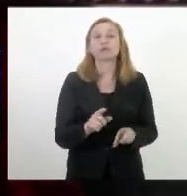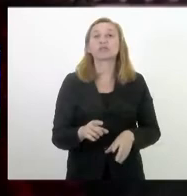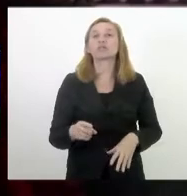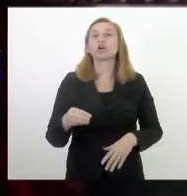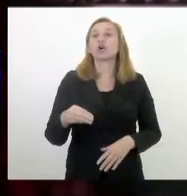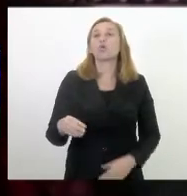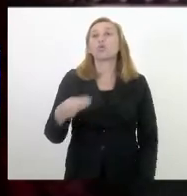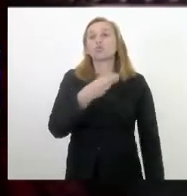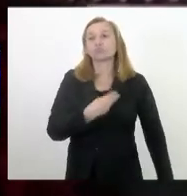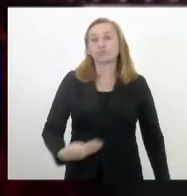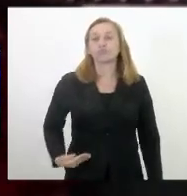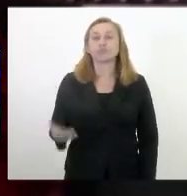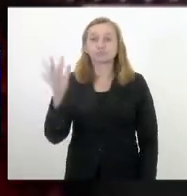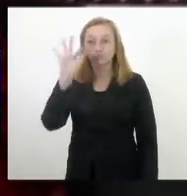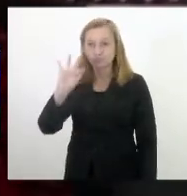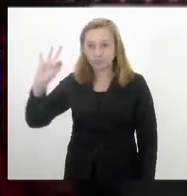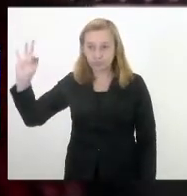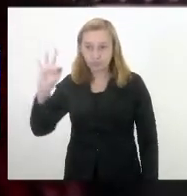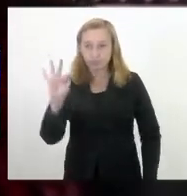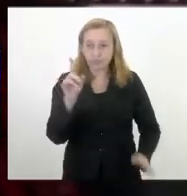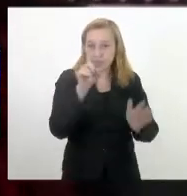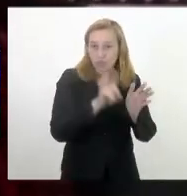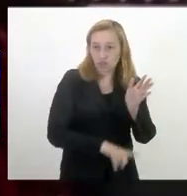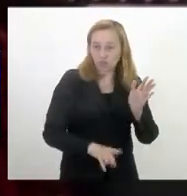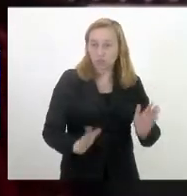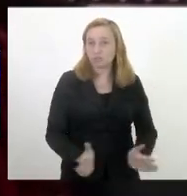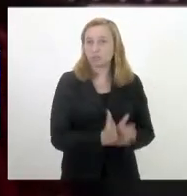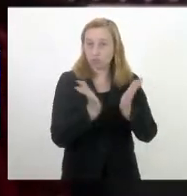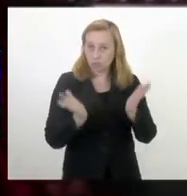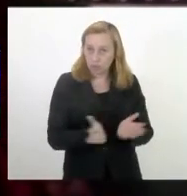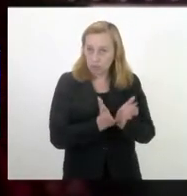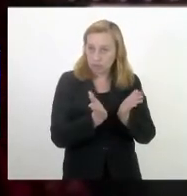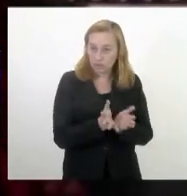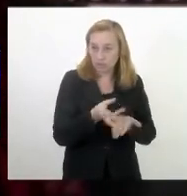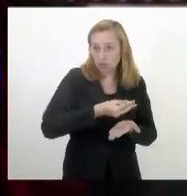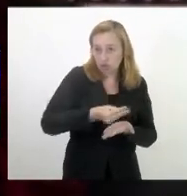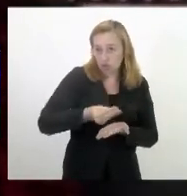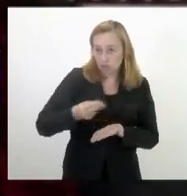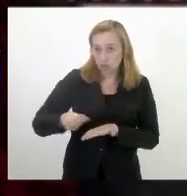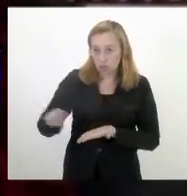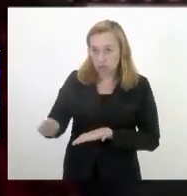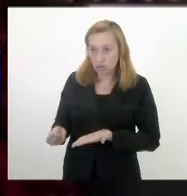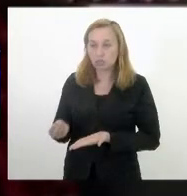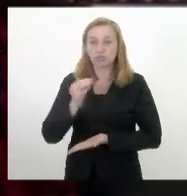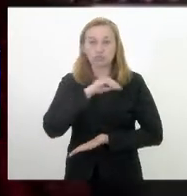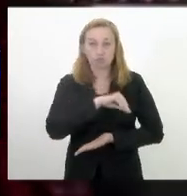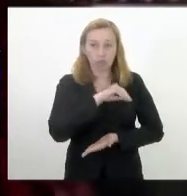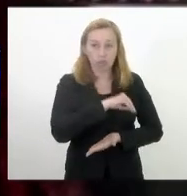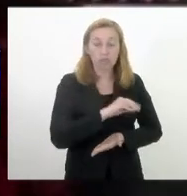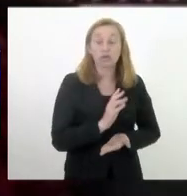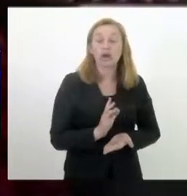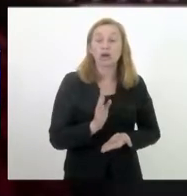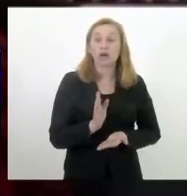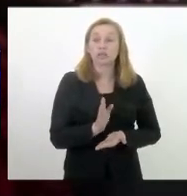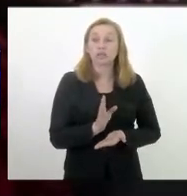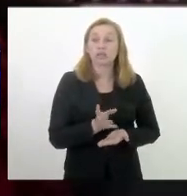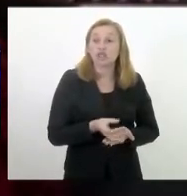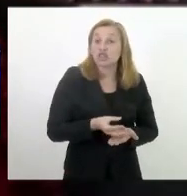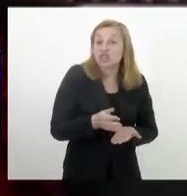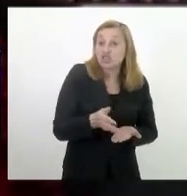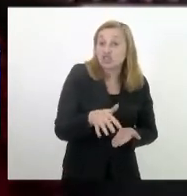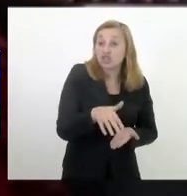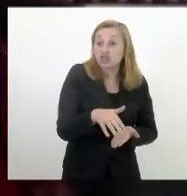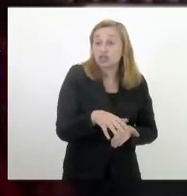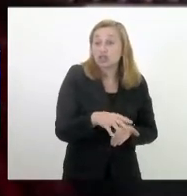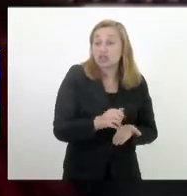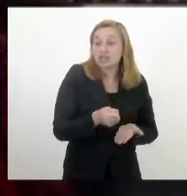em suplementar um programa de redução de pobreza e de distribuição de renda, atuando apenas na retirada de direitos